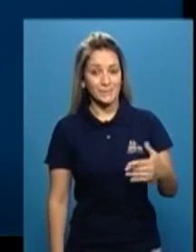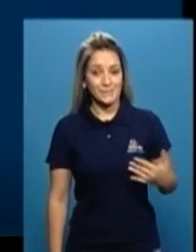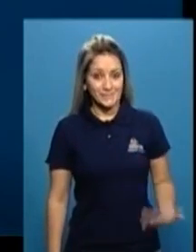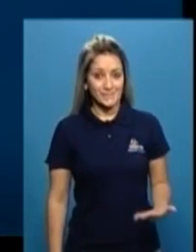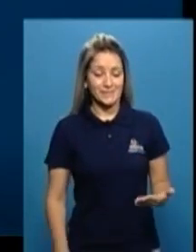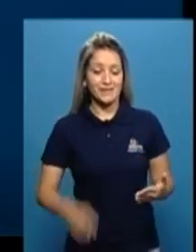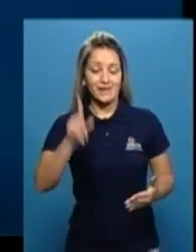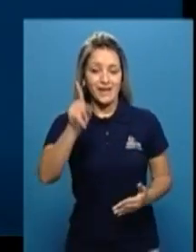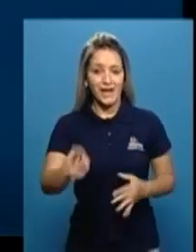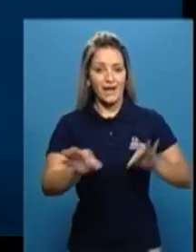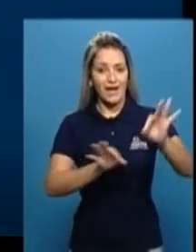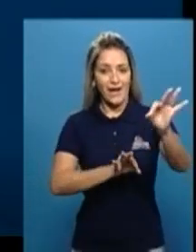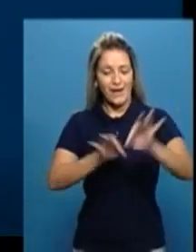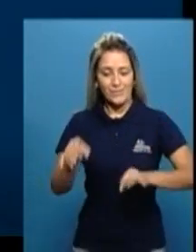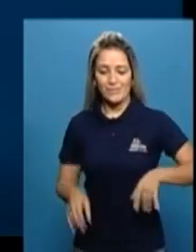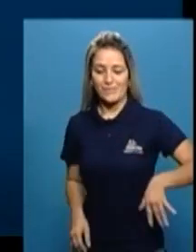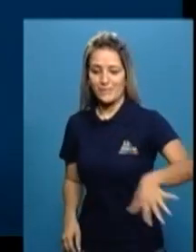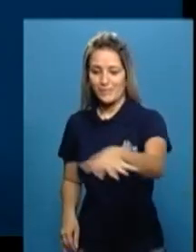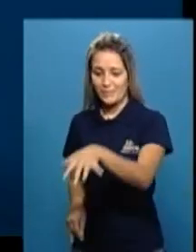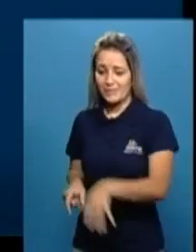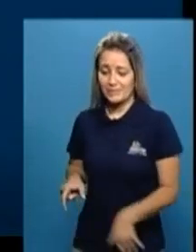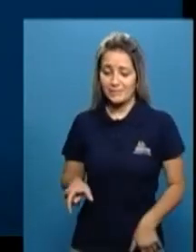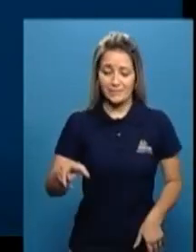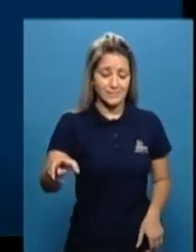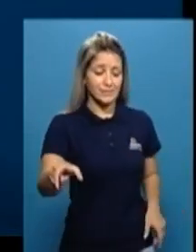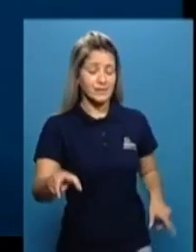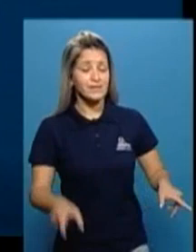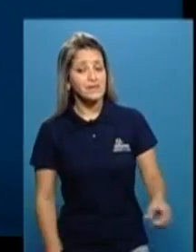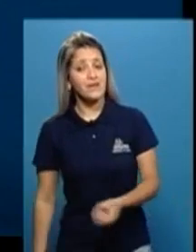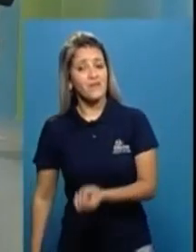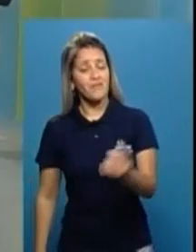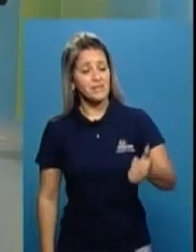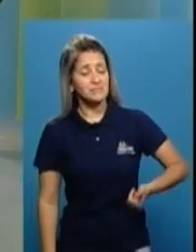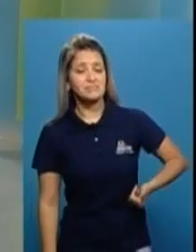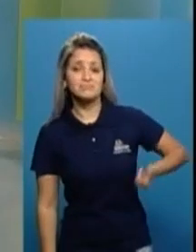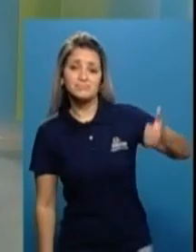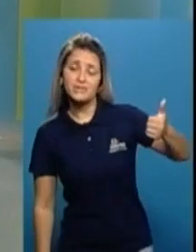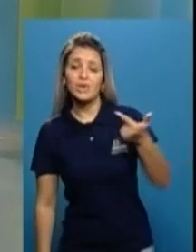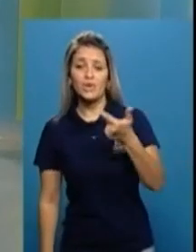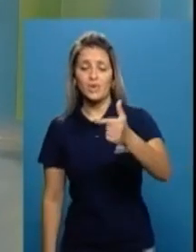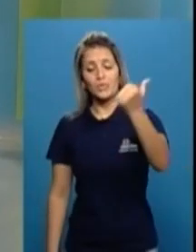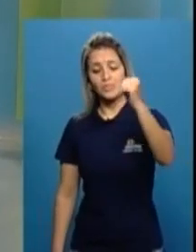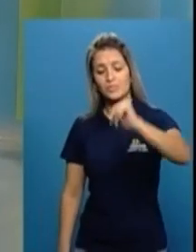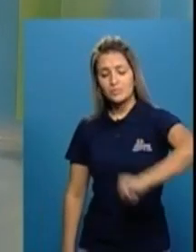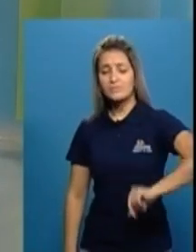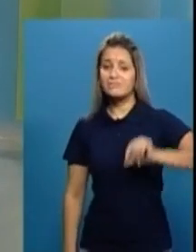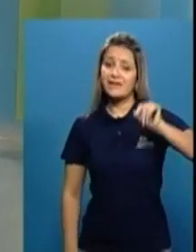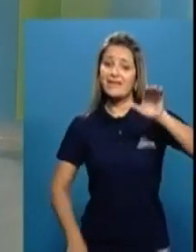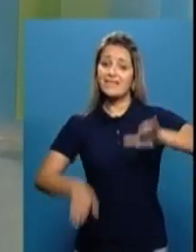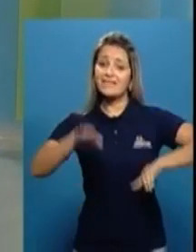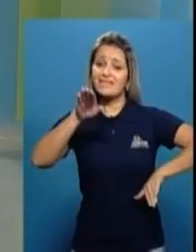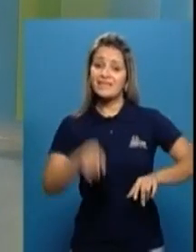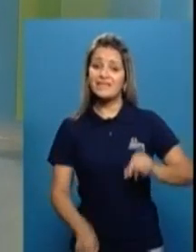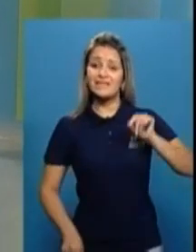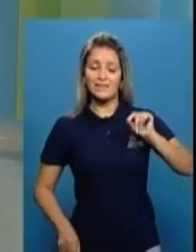cada tipo de arranjo físico vai ter conveniências e inconveniências que vão variar de acordo com o tipo